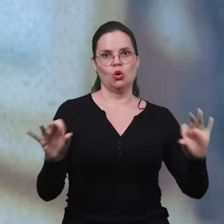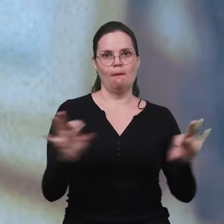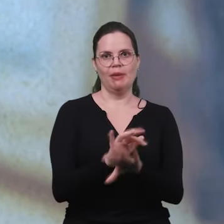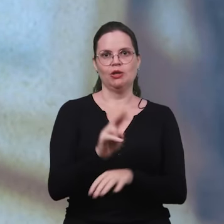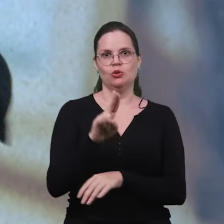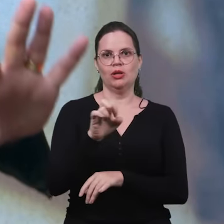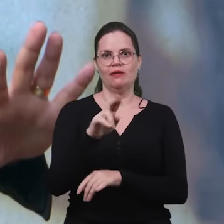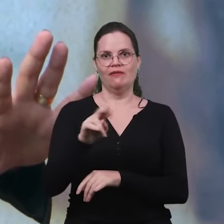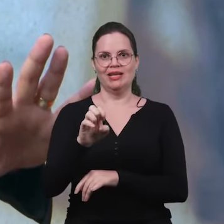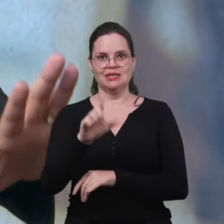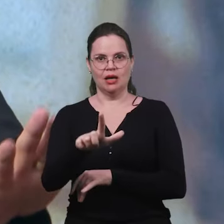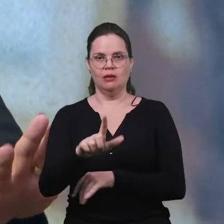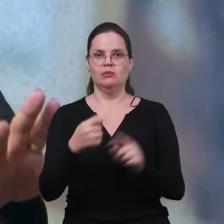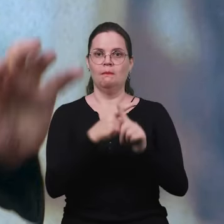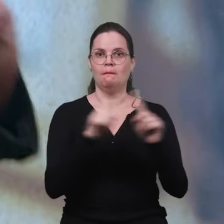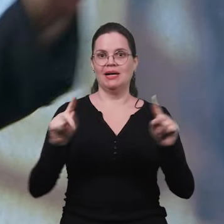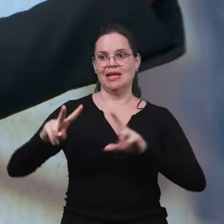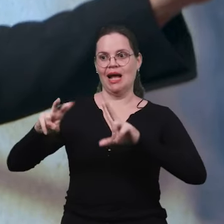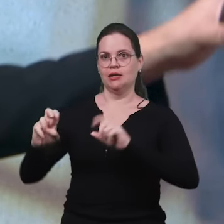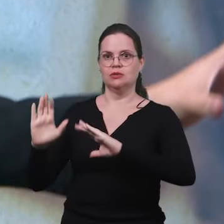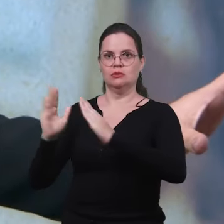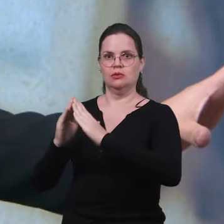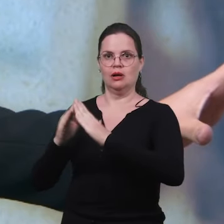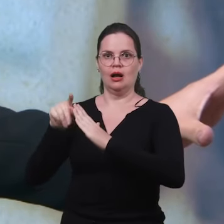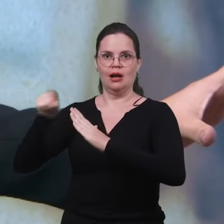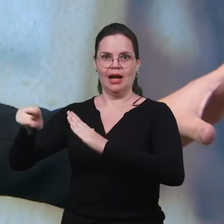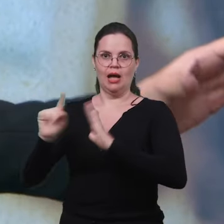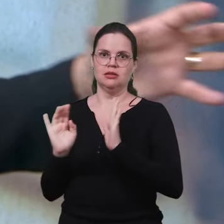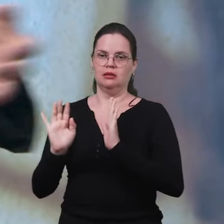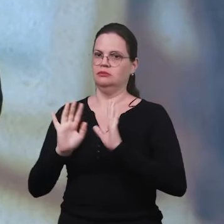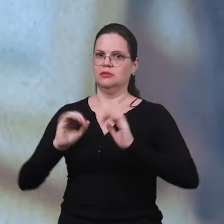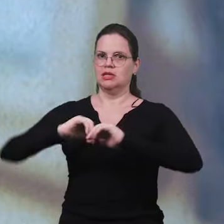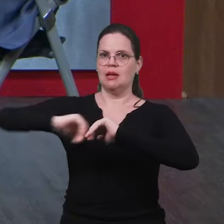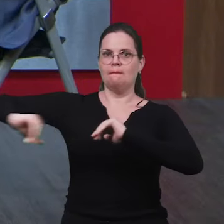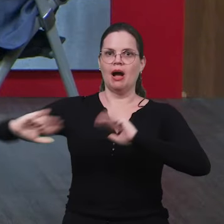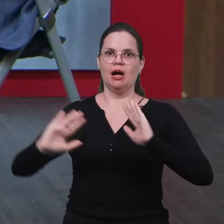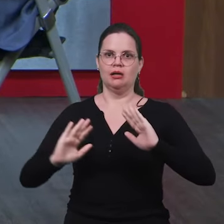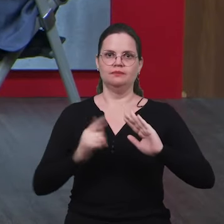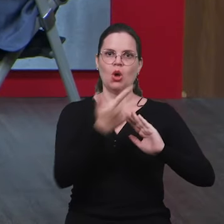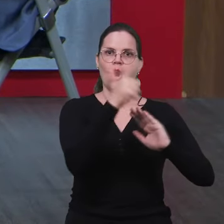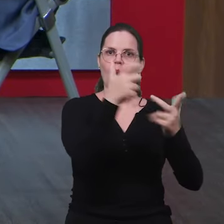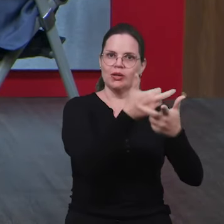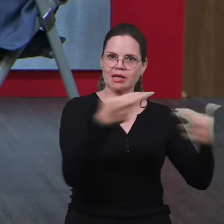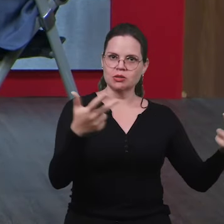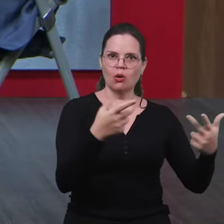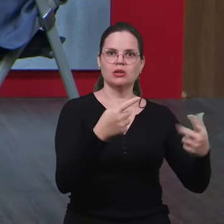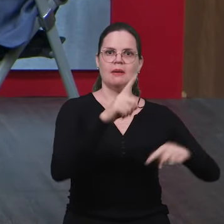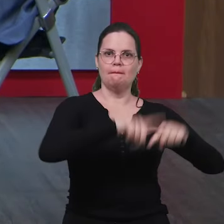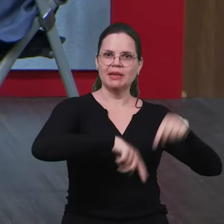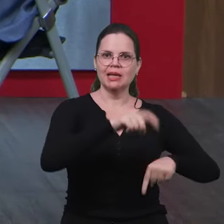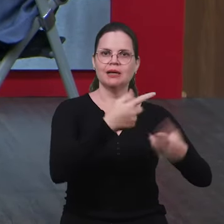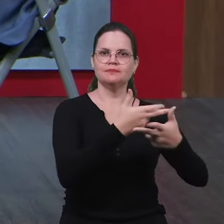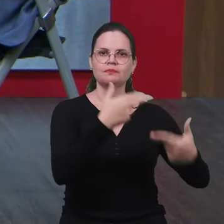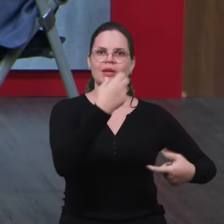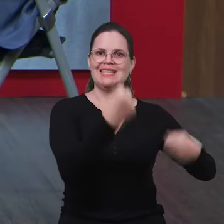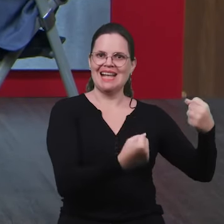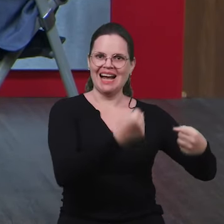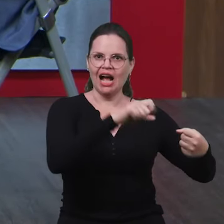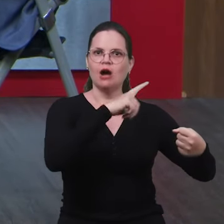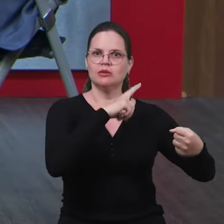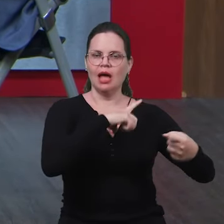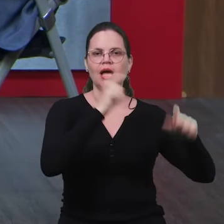mas em relação aos imóveis não haverá comunicação de bens. Sim, você escolhe determinados bens. Isso, por isso é regime de bens. Comunicam, né?